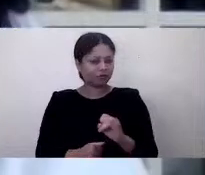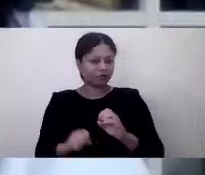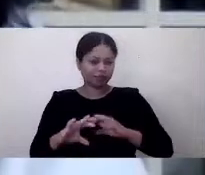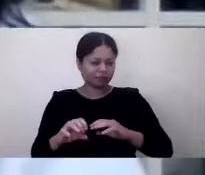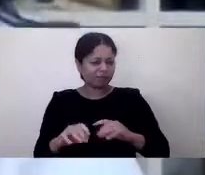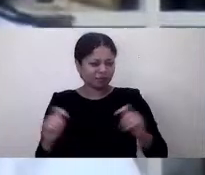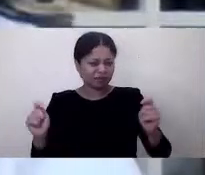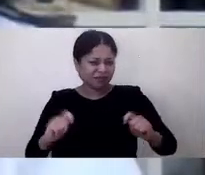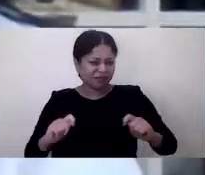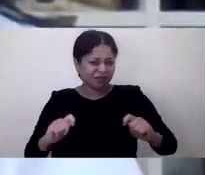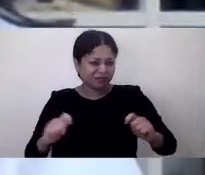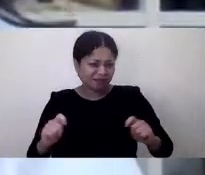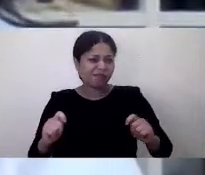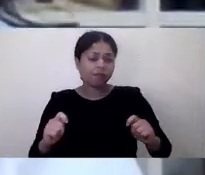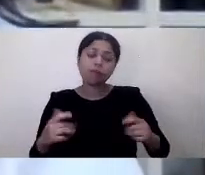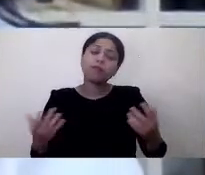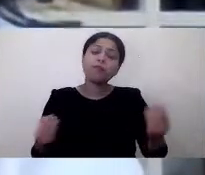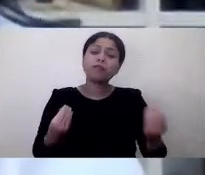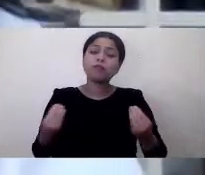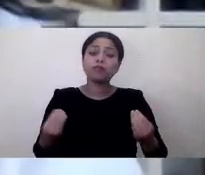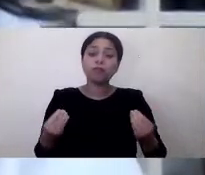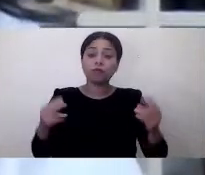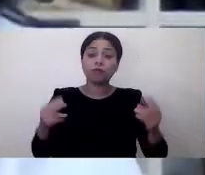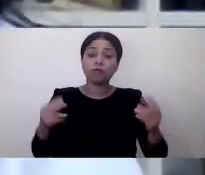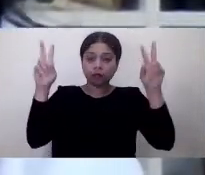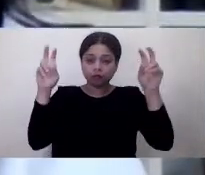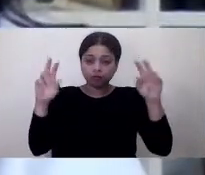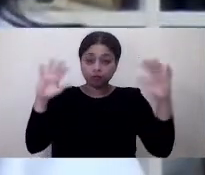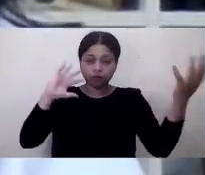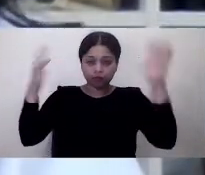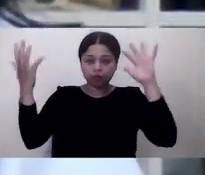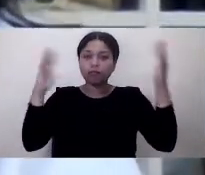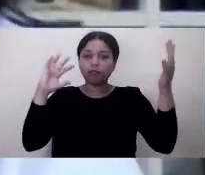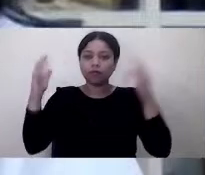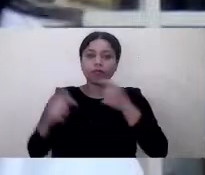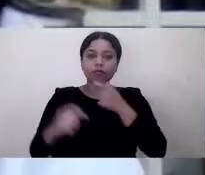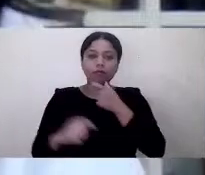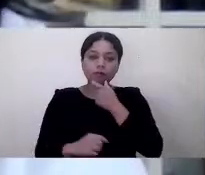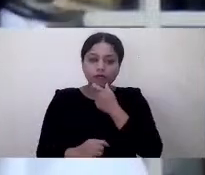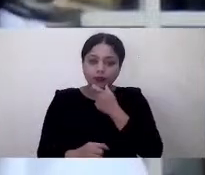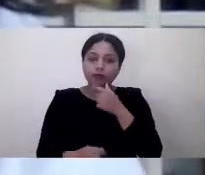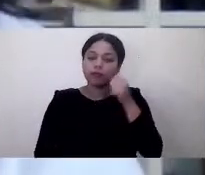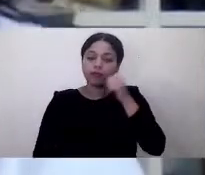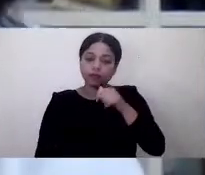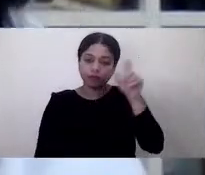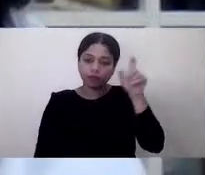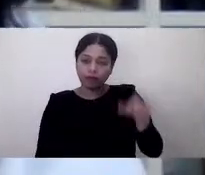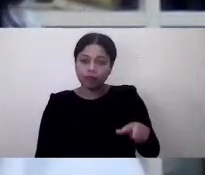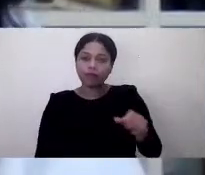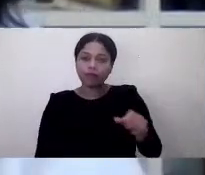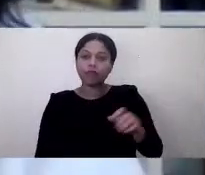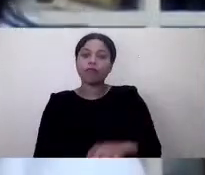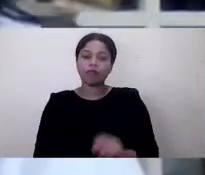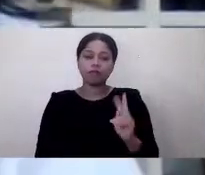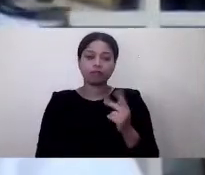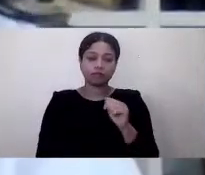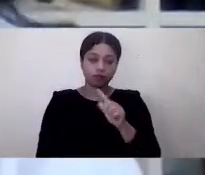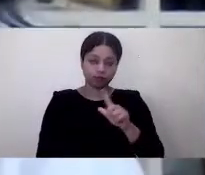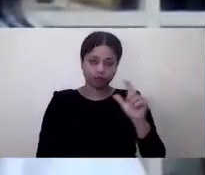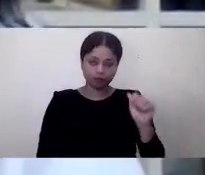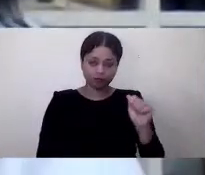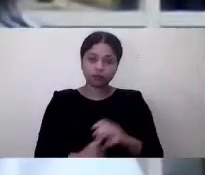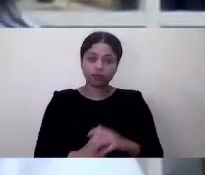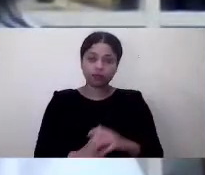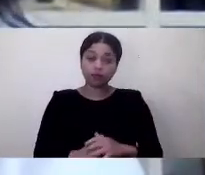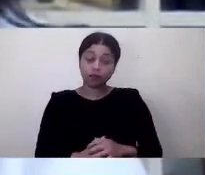Atividades climáticas para sua aula de inglês, apresentado pela nossa colega do British Council, Hala Ahmed. A Hala